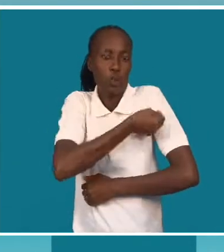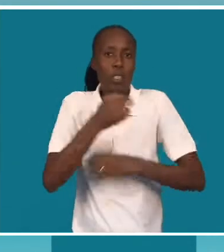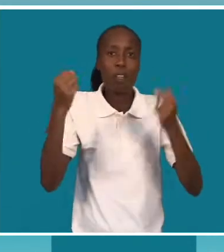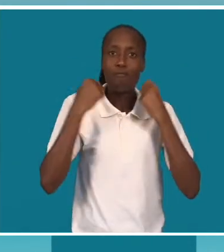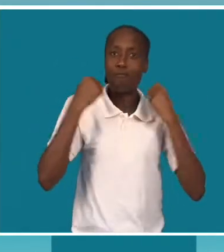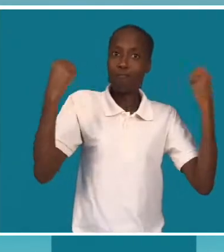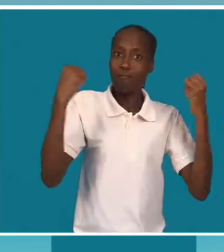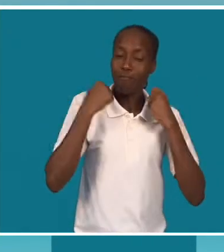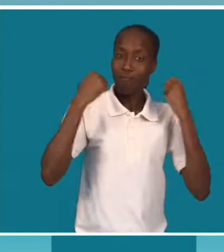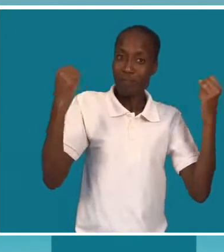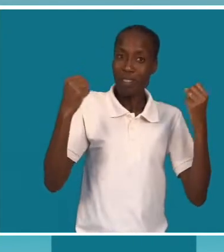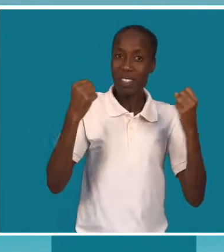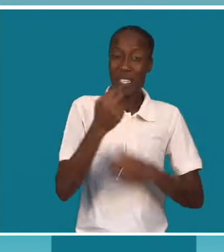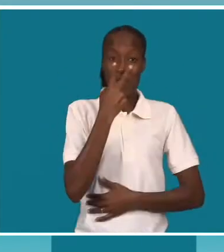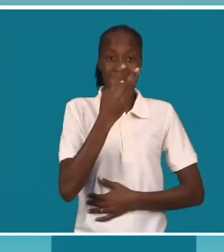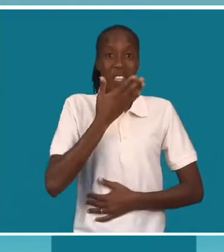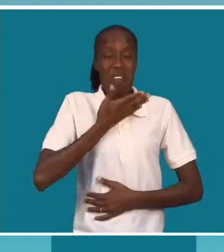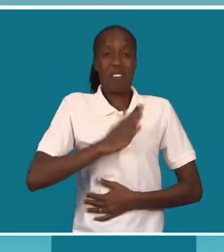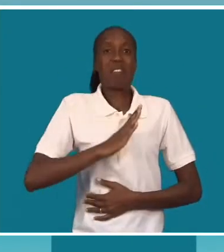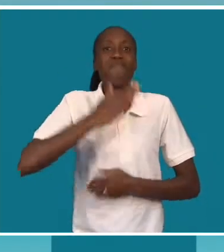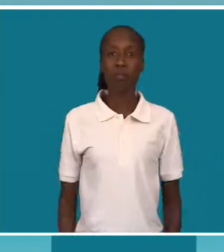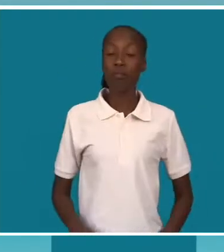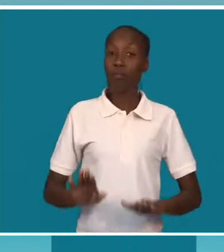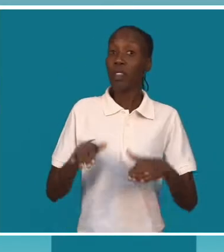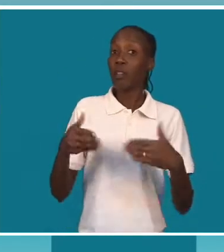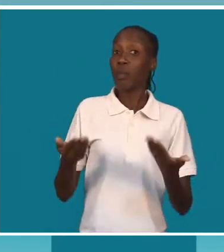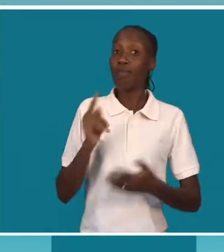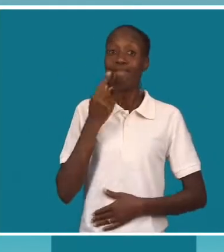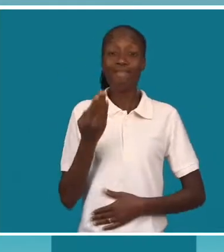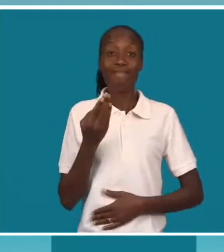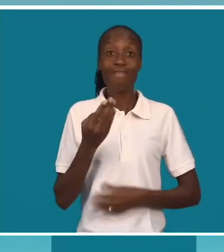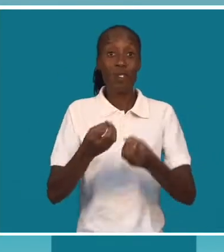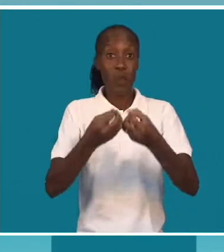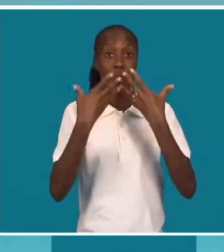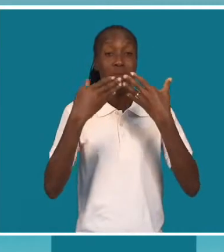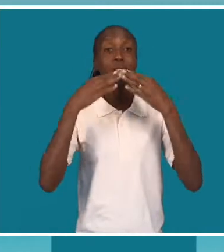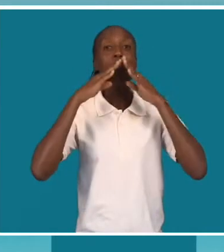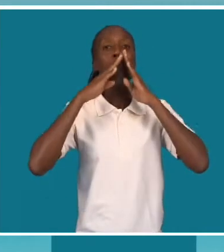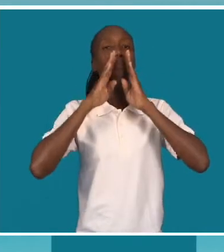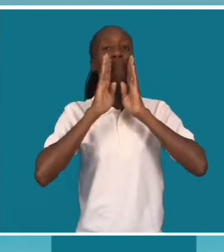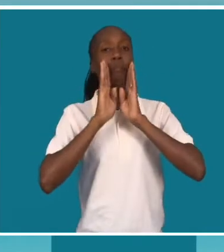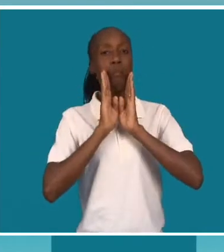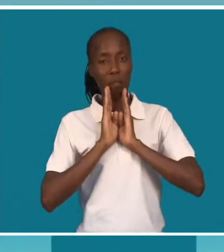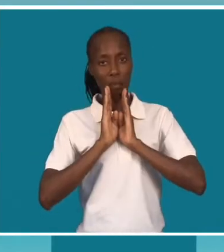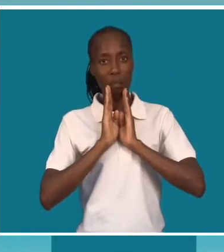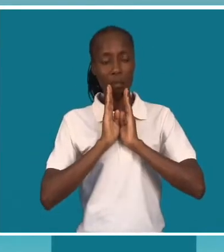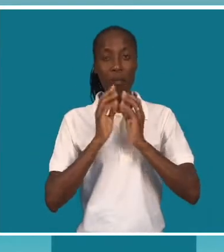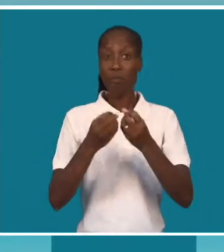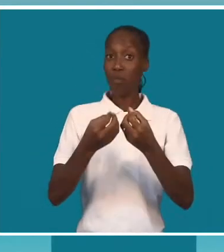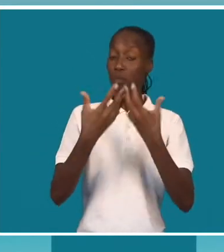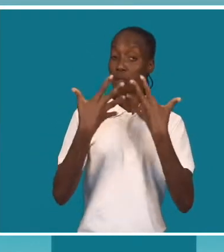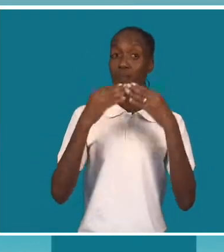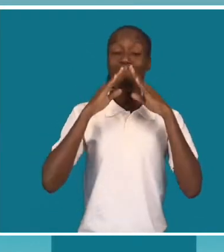para ver até onde vai chegar. Então, no estado em que eu estava, não